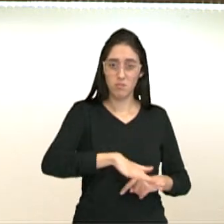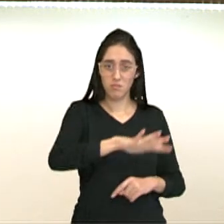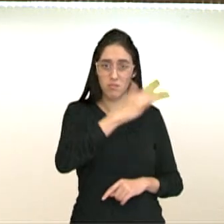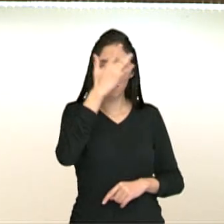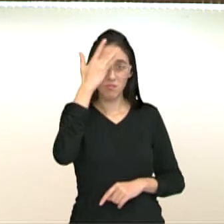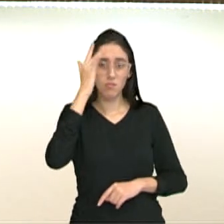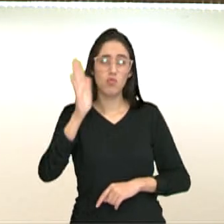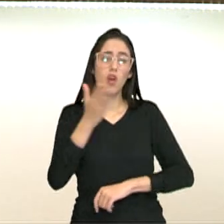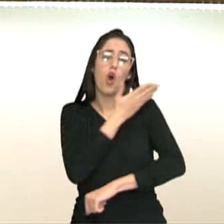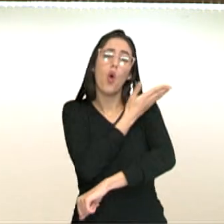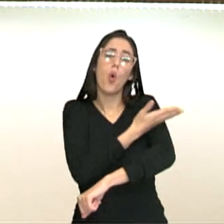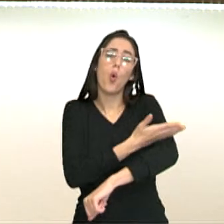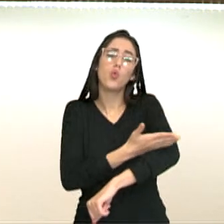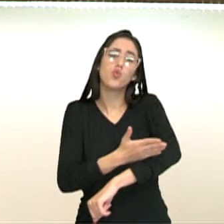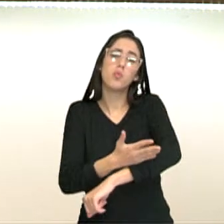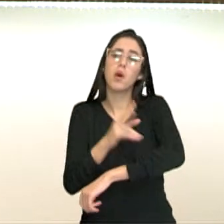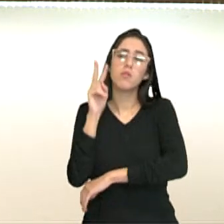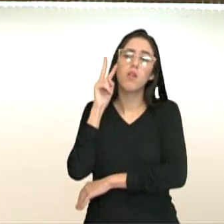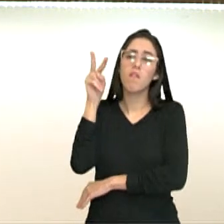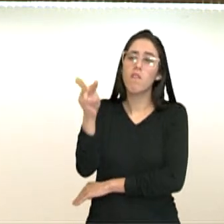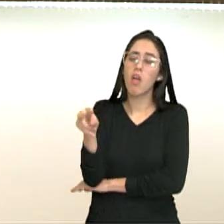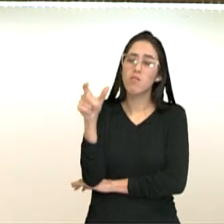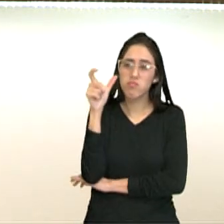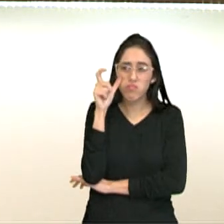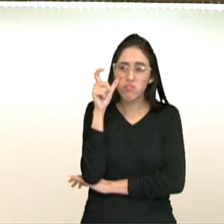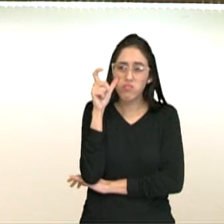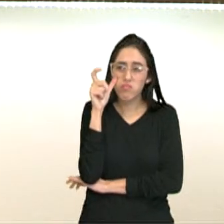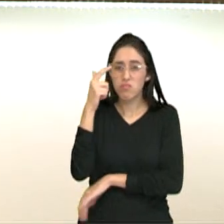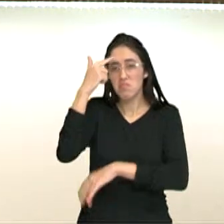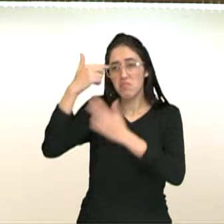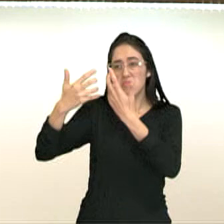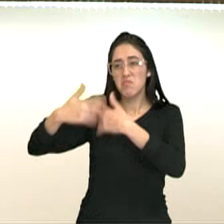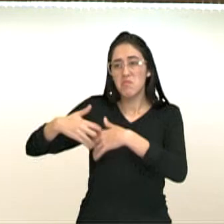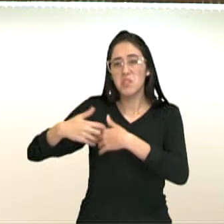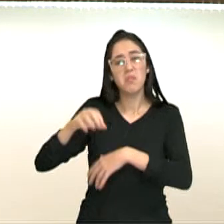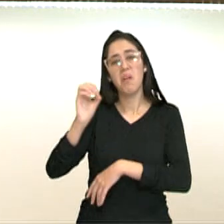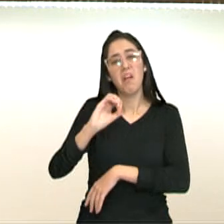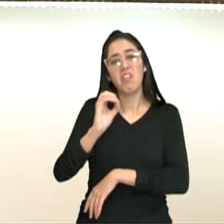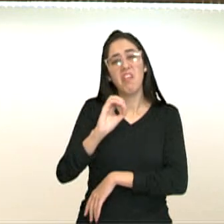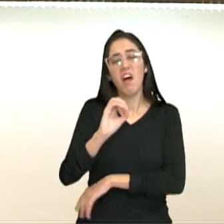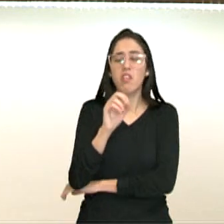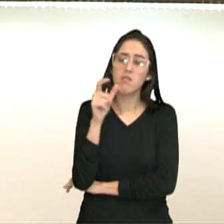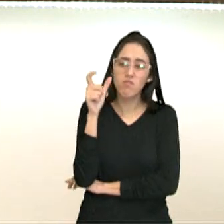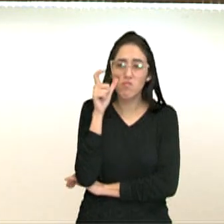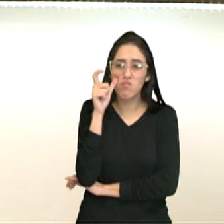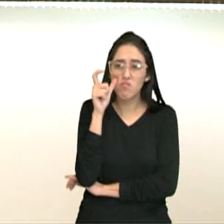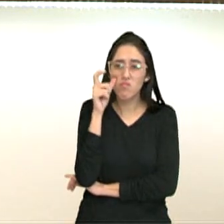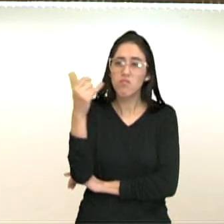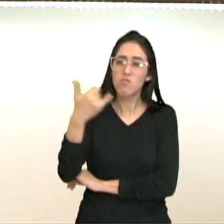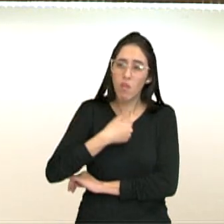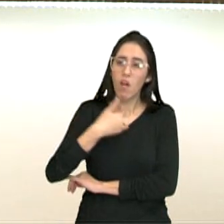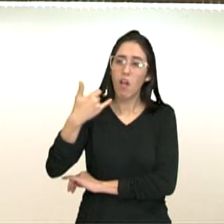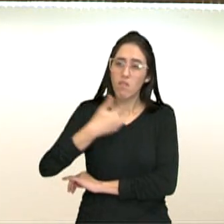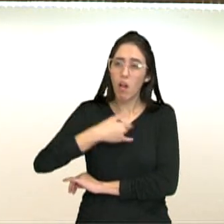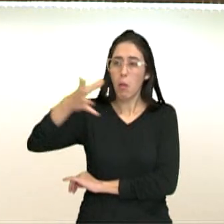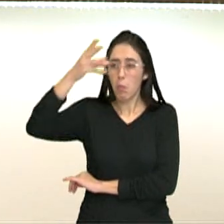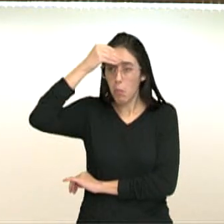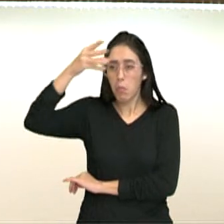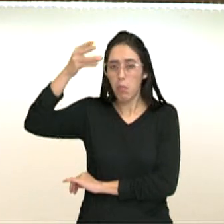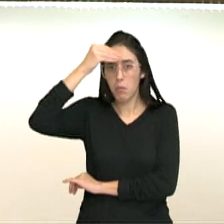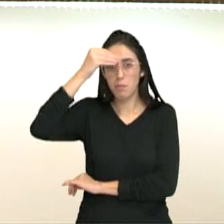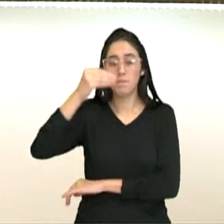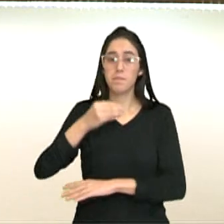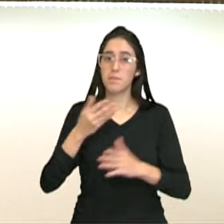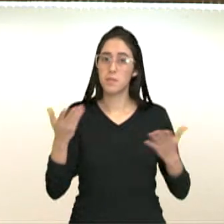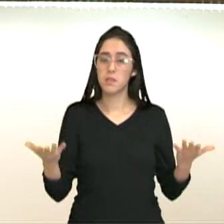ter esse acesso e não refletirem tanto sobre o tipo de informação que elas recebem. Então, só